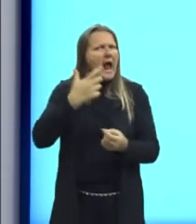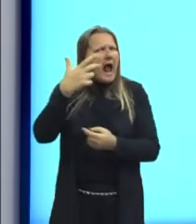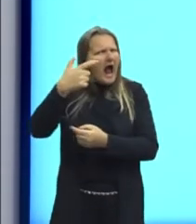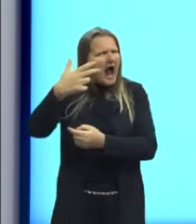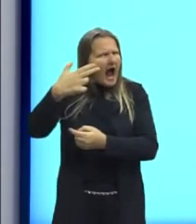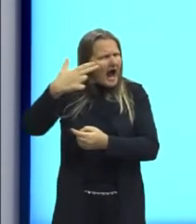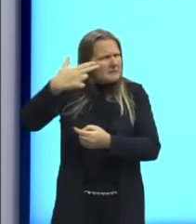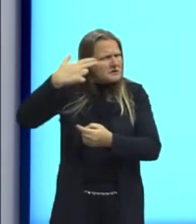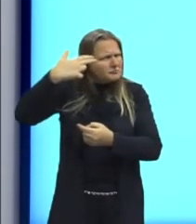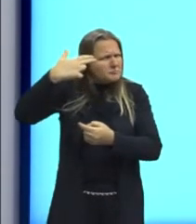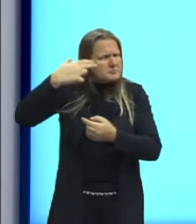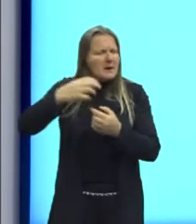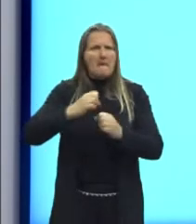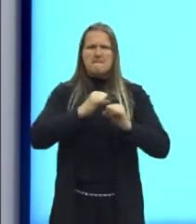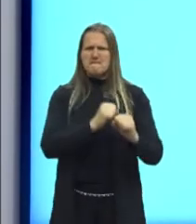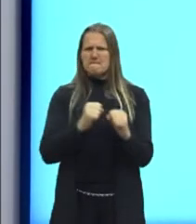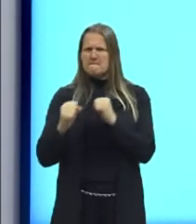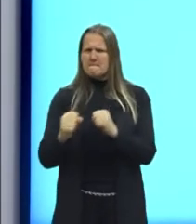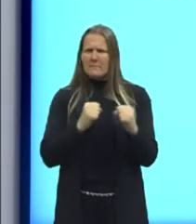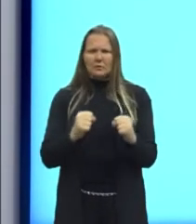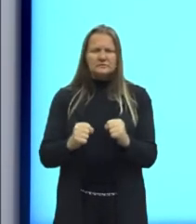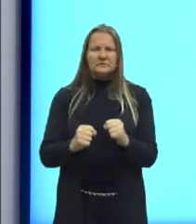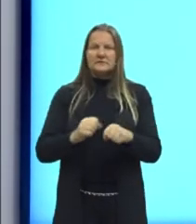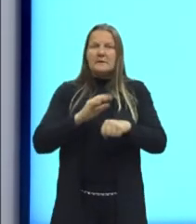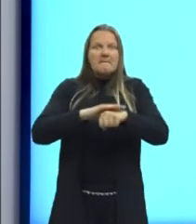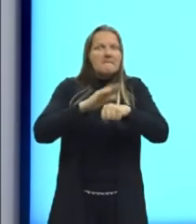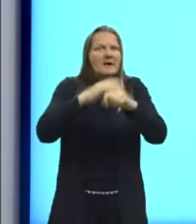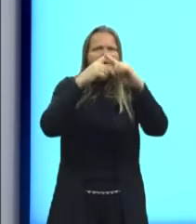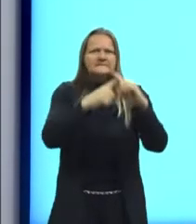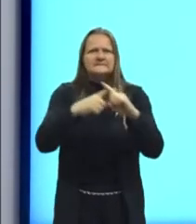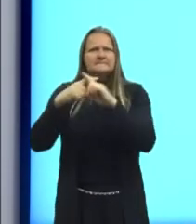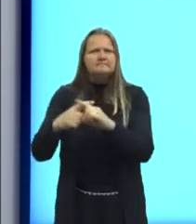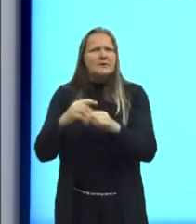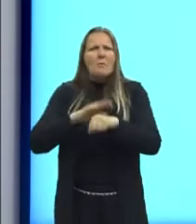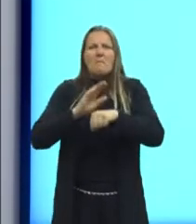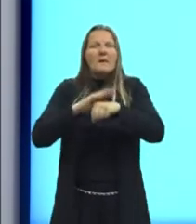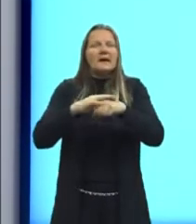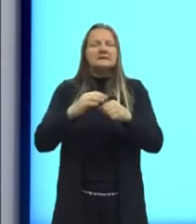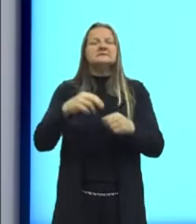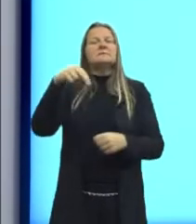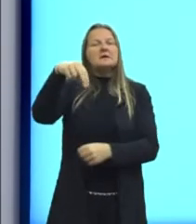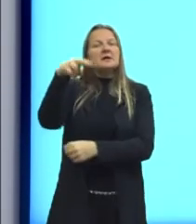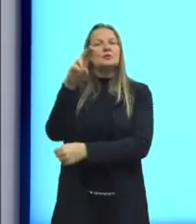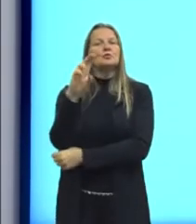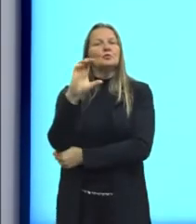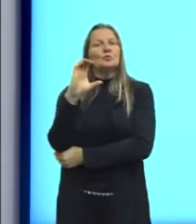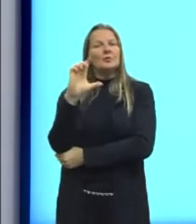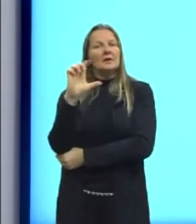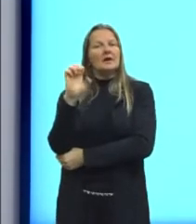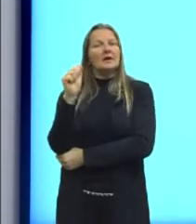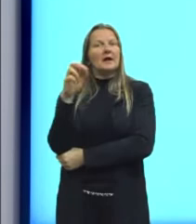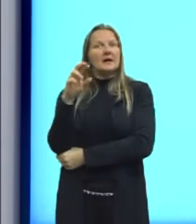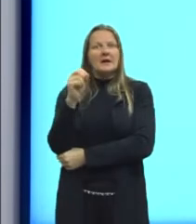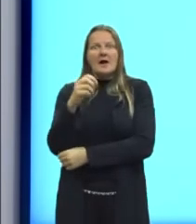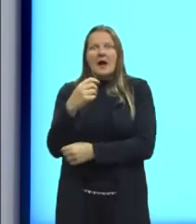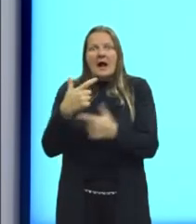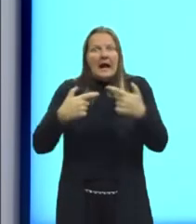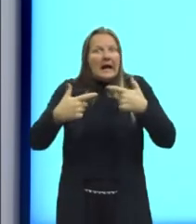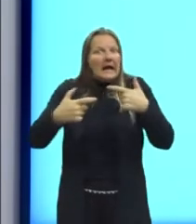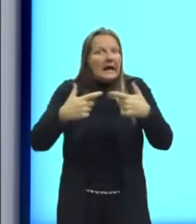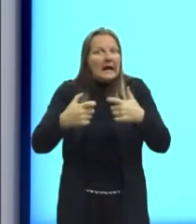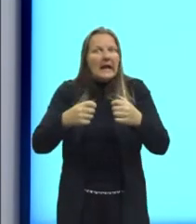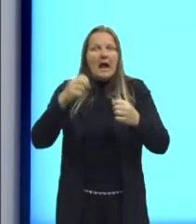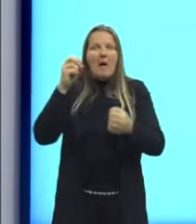mais poderosas do que o outro né isso principalmente na corrida nuclear o risco de uma guerra nuclear